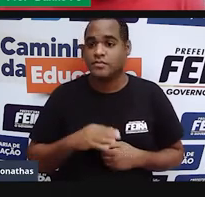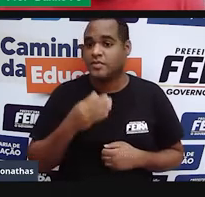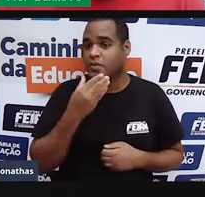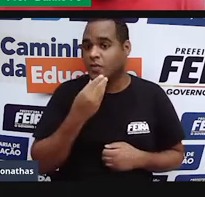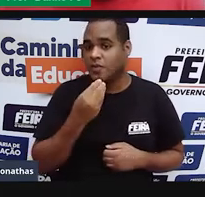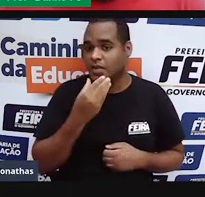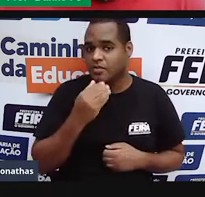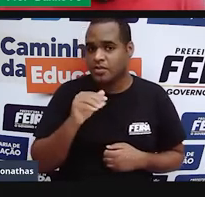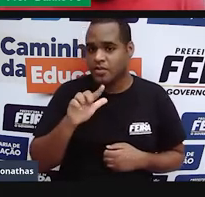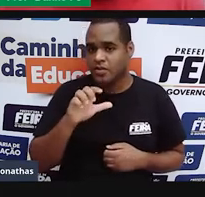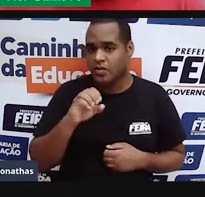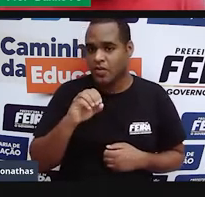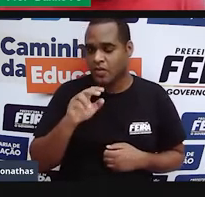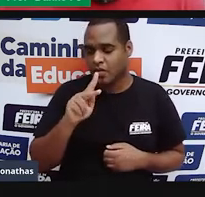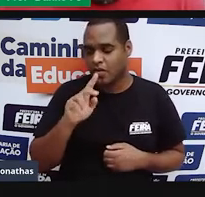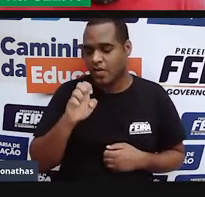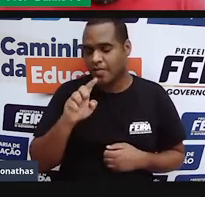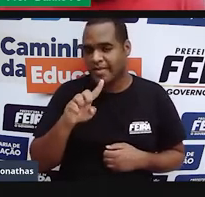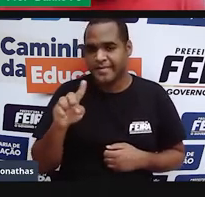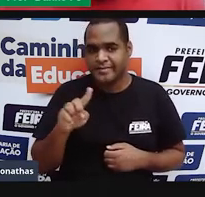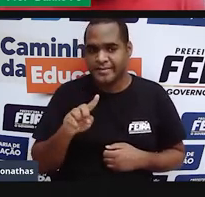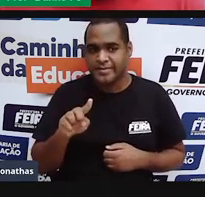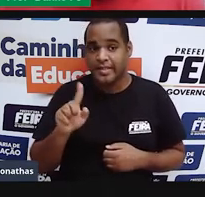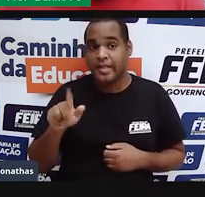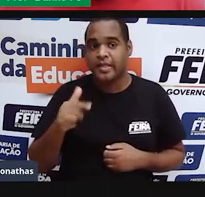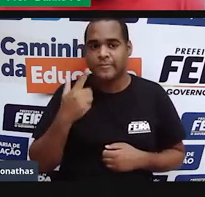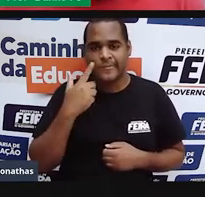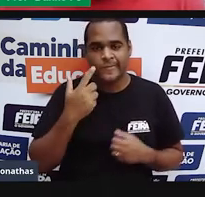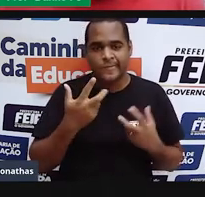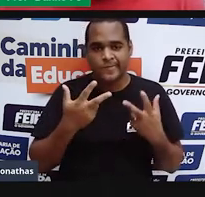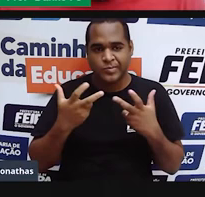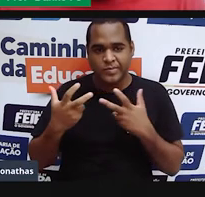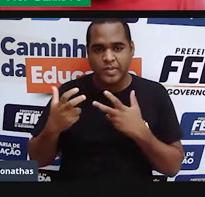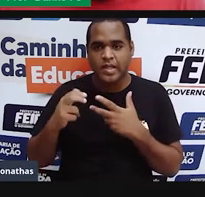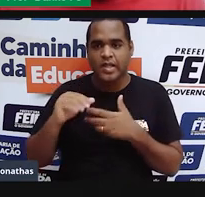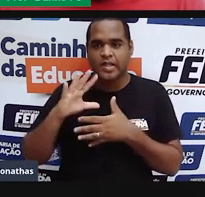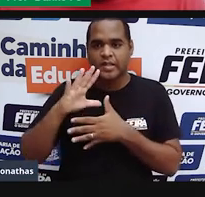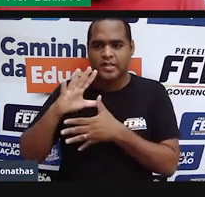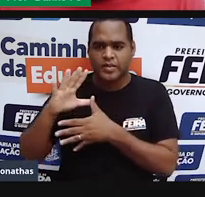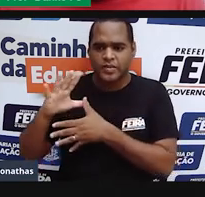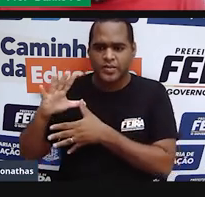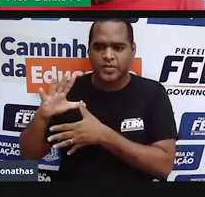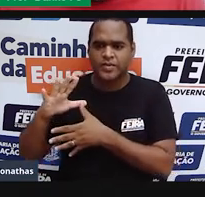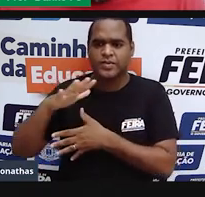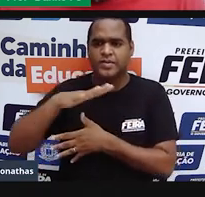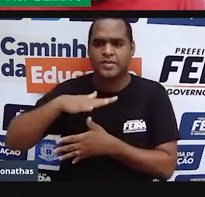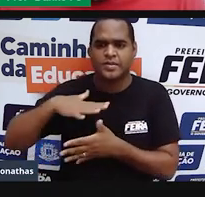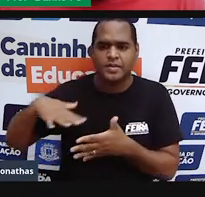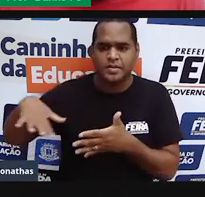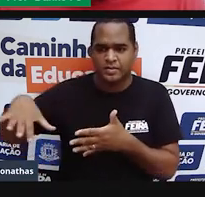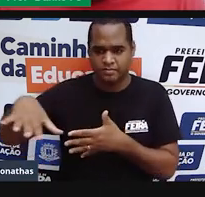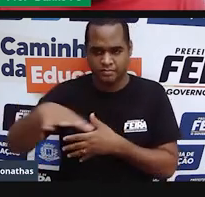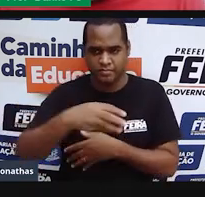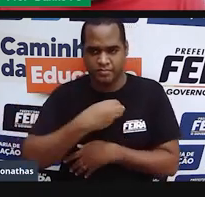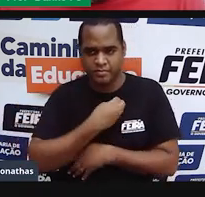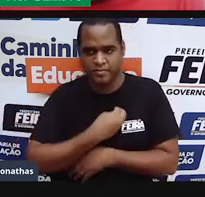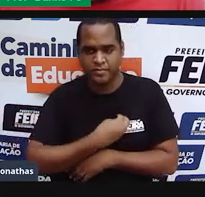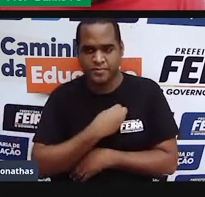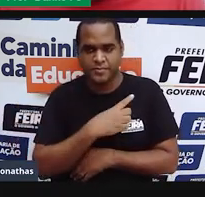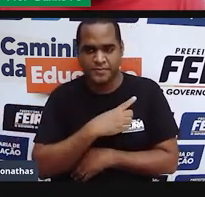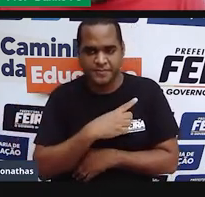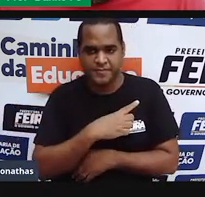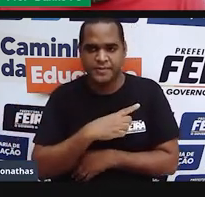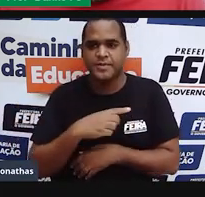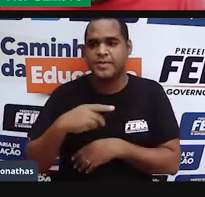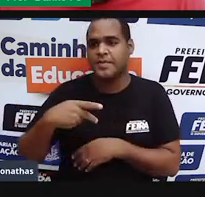Solano López a buscar novas conquistas territoriais. Porque, se vocês olharem bem, vocês percebem que o